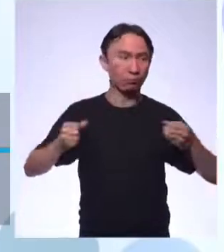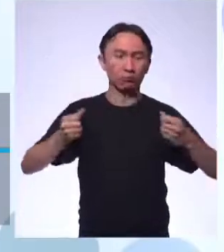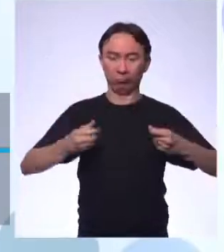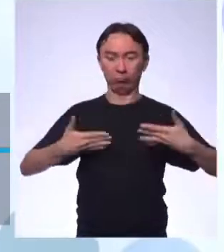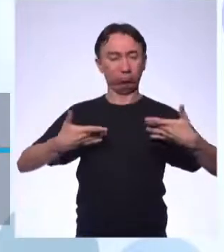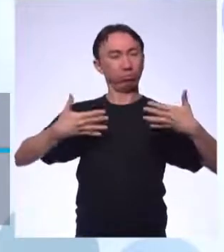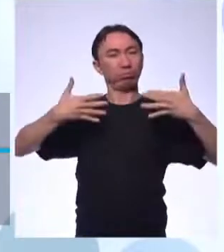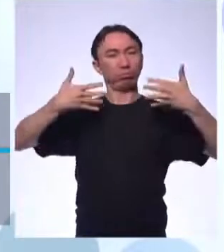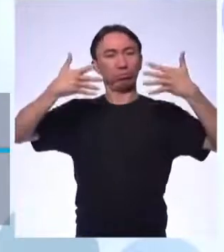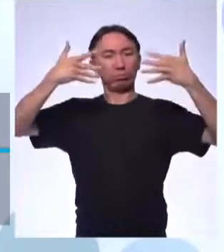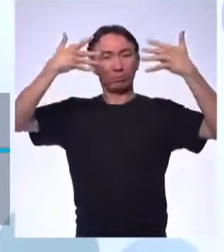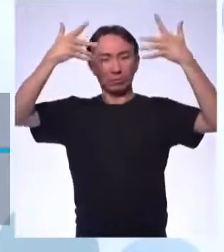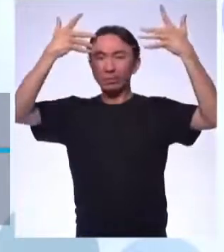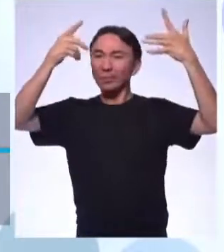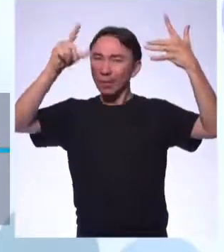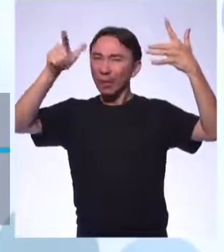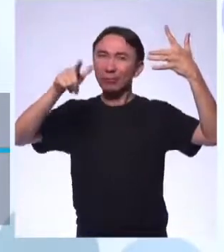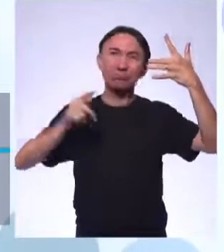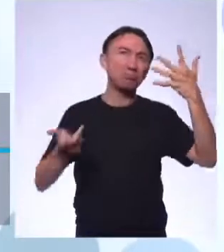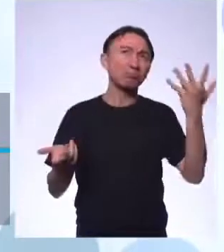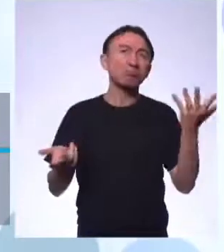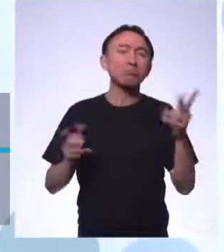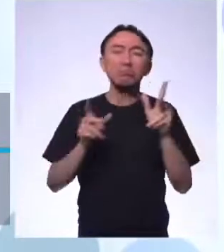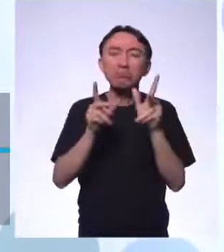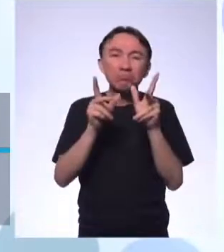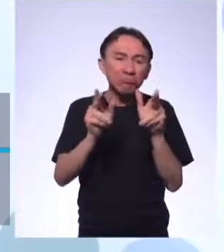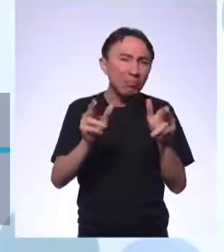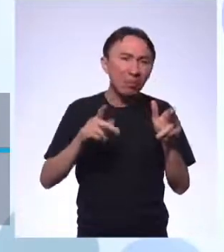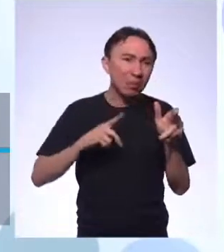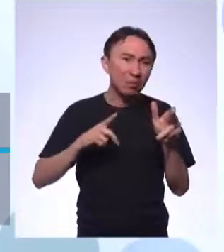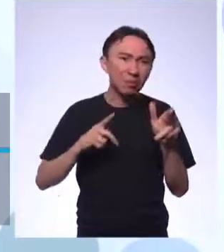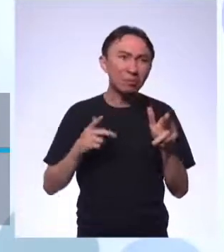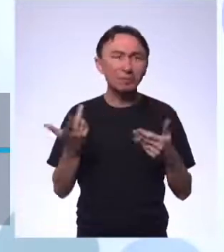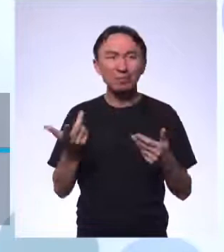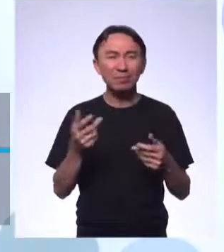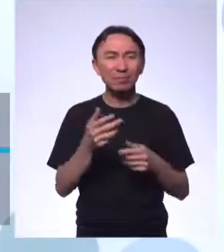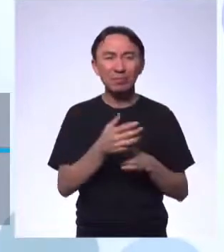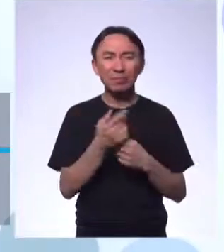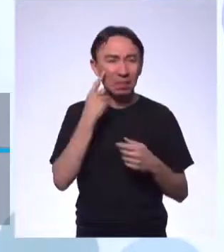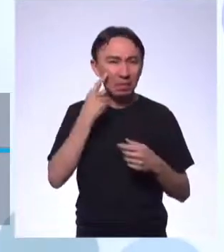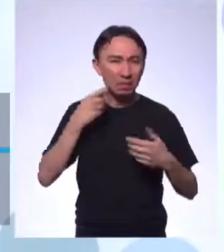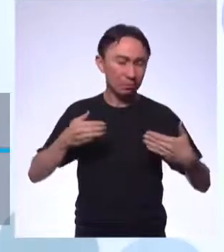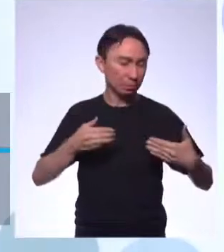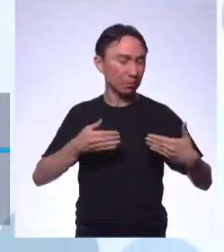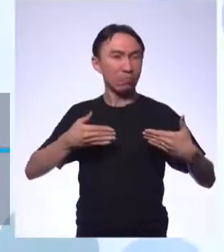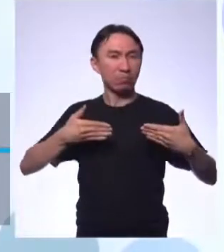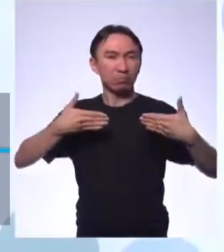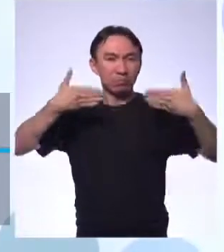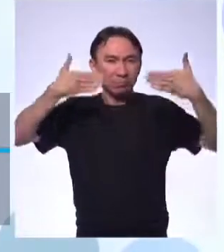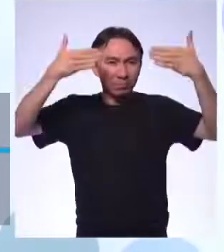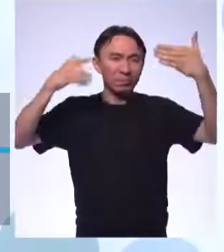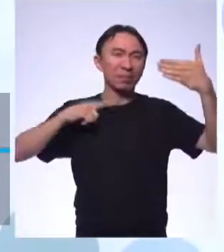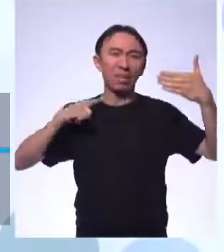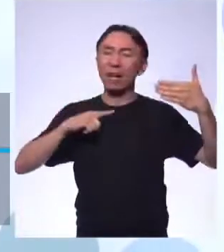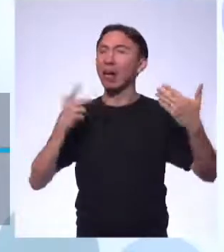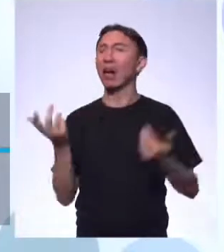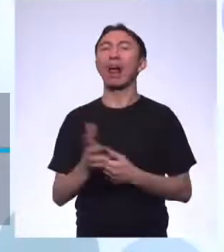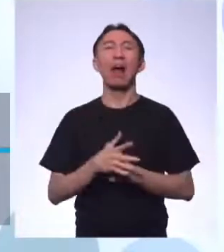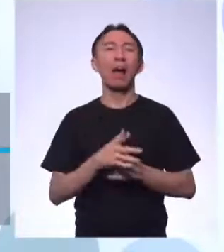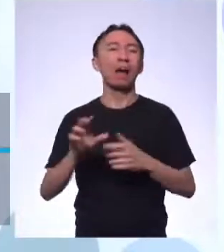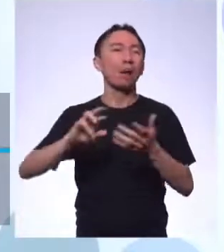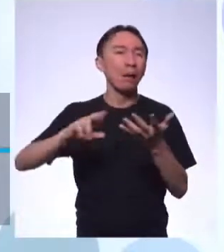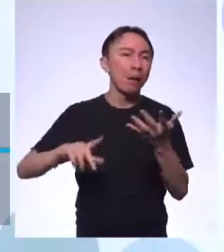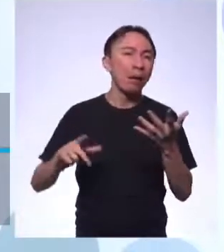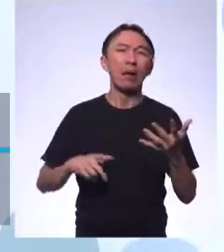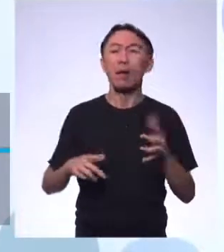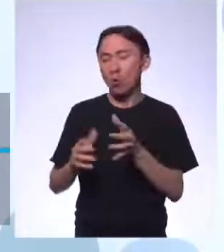banner, que seria, né, algo como o ciclorama é no teatro. Aí, no caso, você tem o banner, onde geralmente aparece o logotipo da banda, né, o